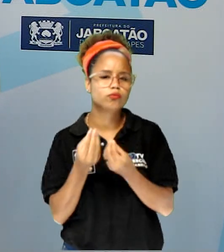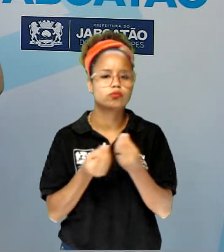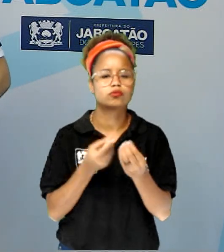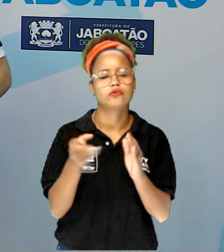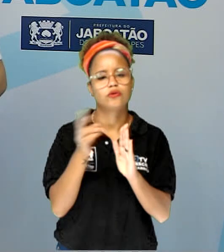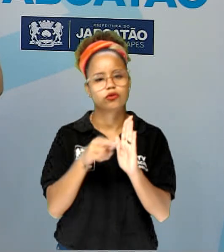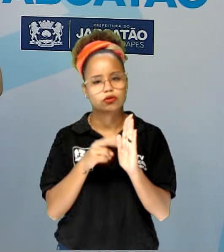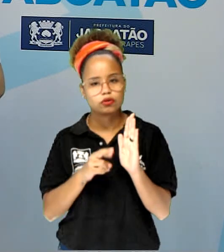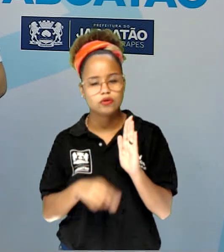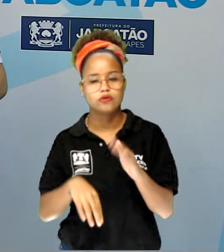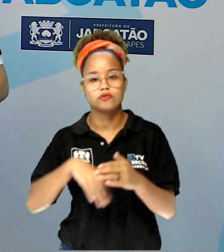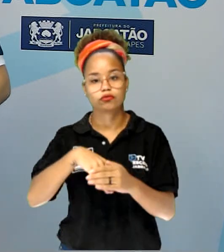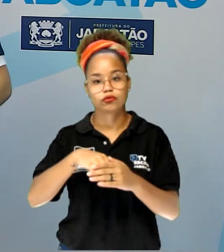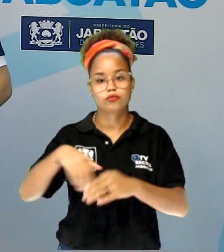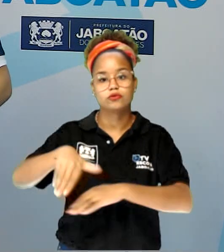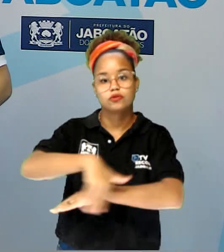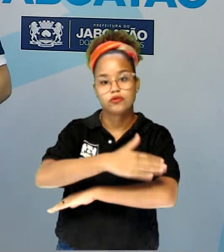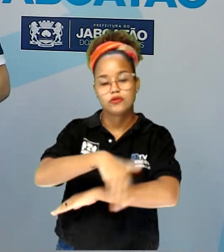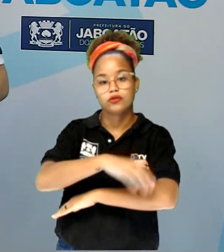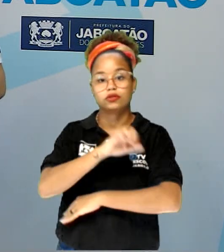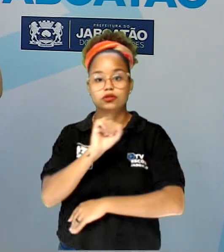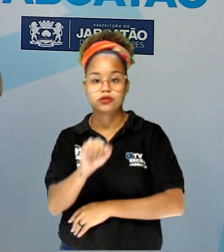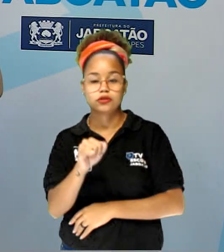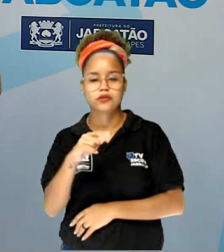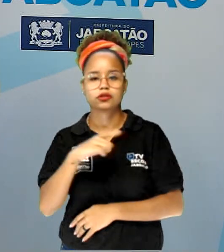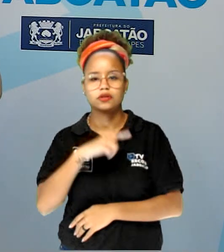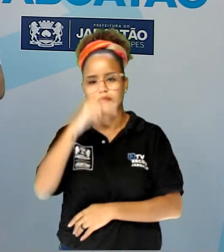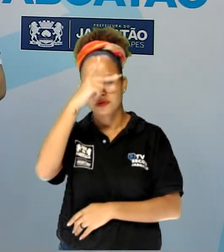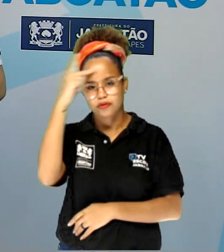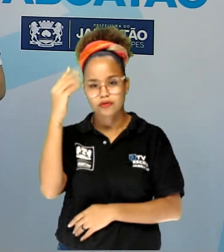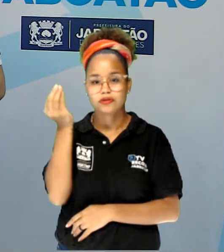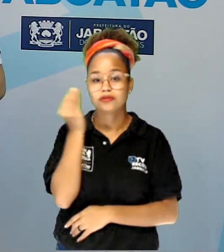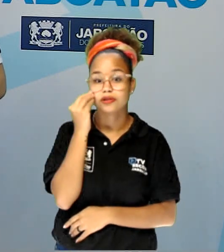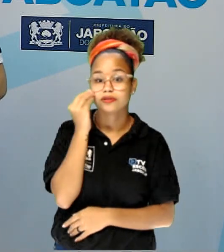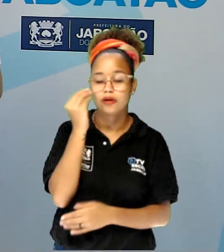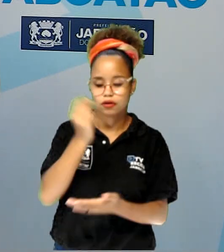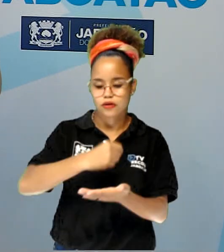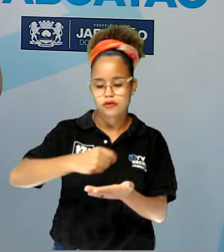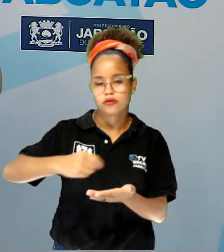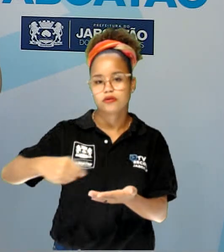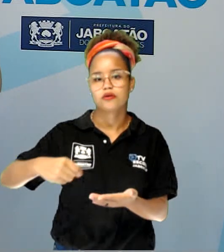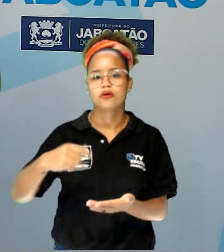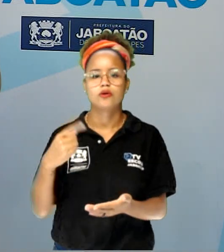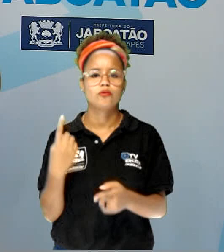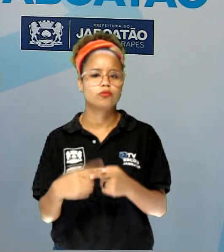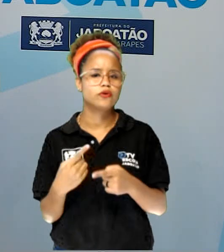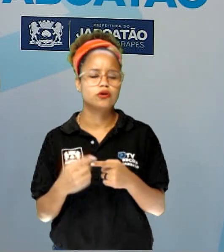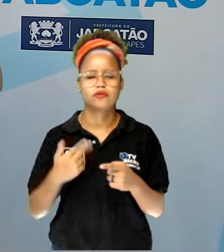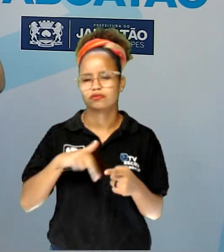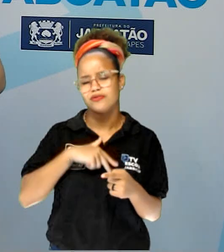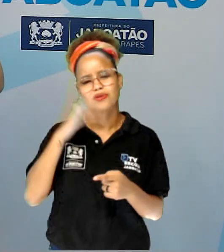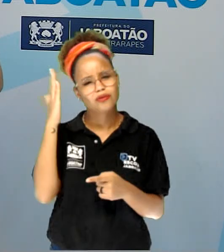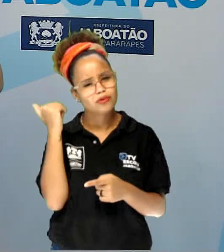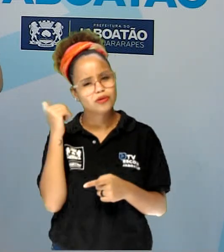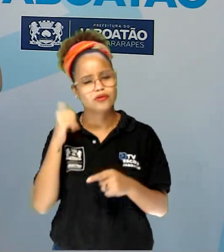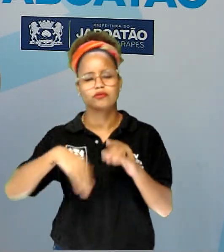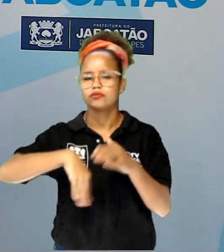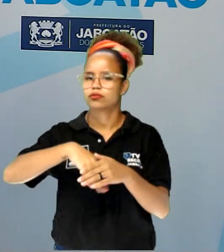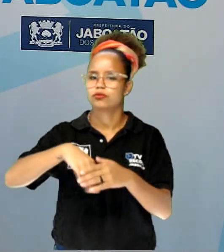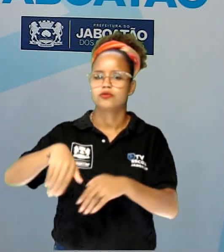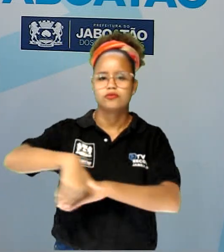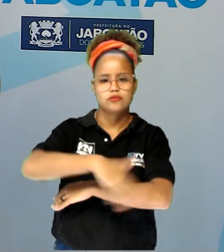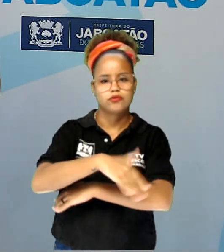regras do futebol de rua caso alguém tentasse escrever essas regras. Porque, no fundo, nós sabemos que o futebol de rua